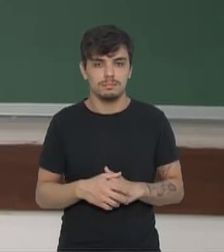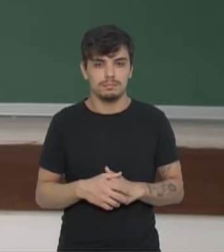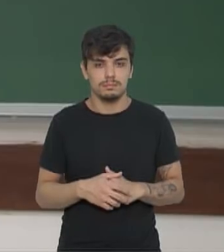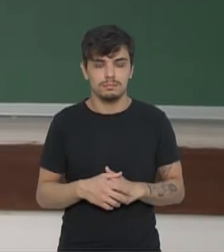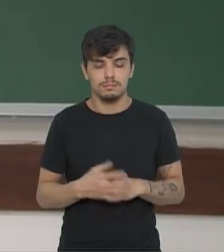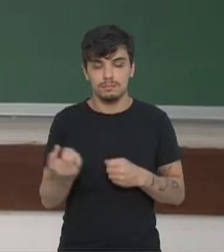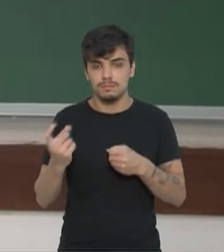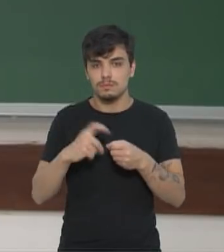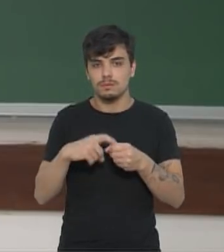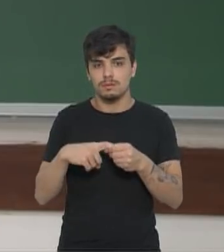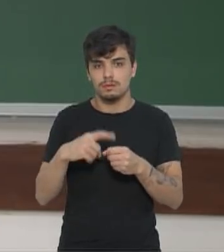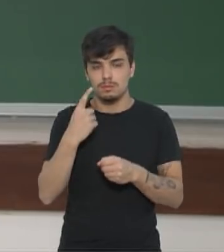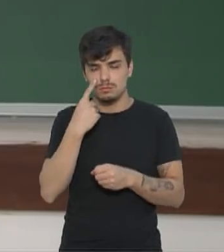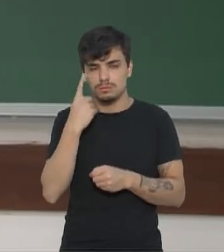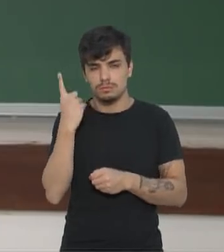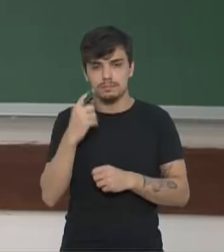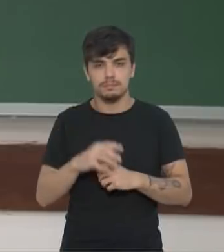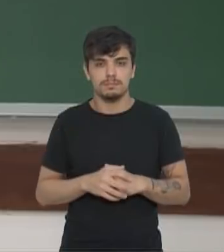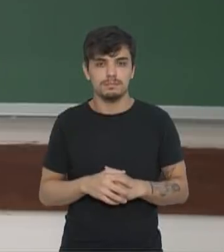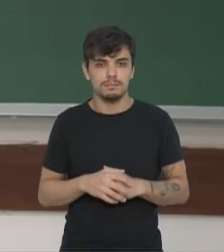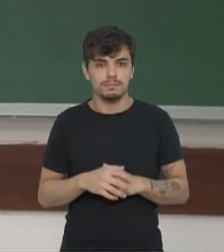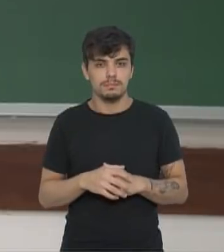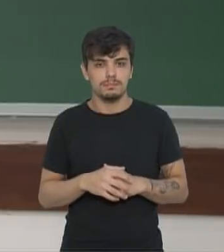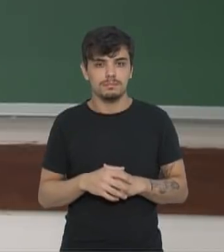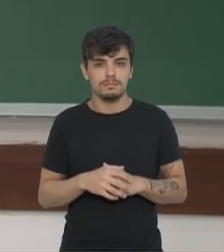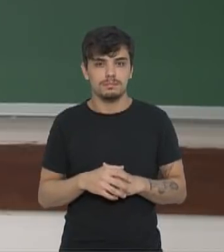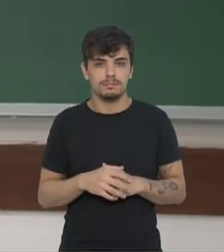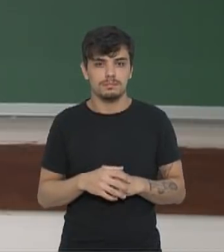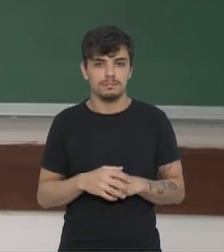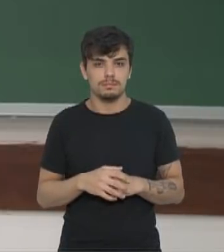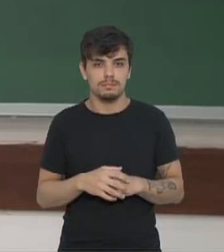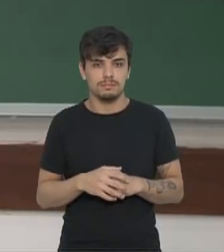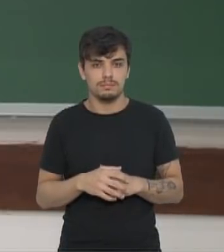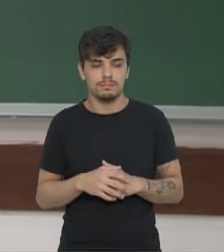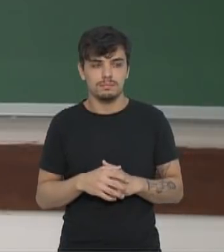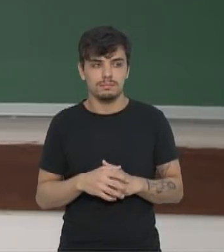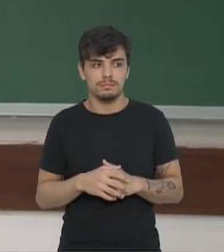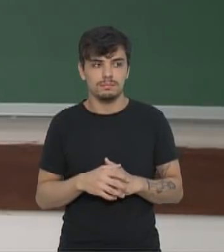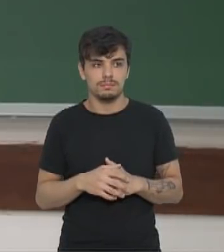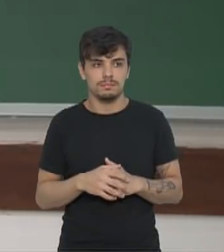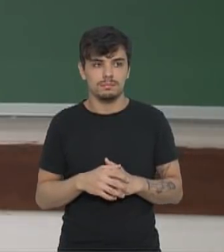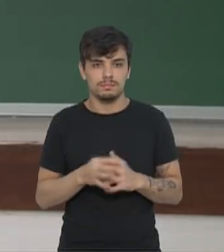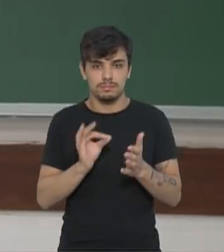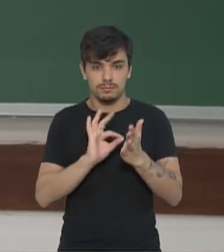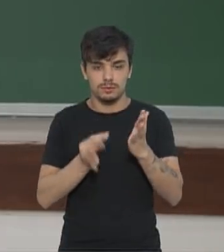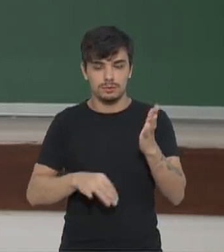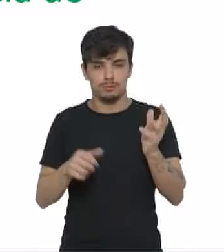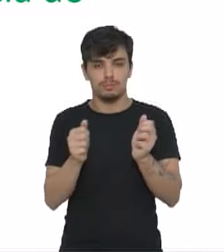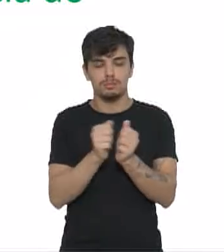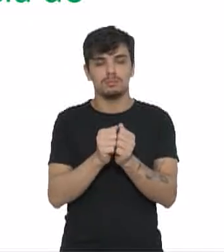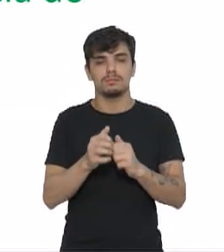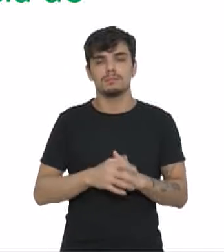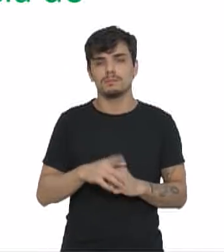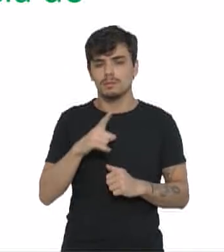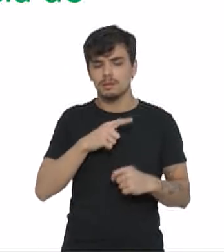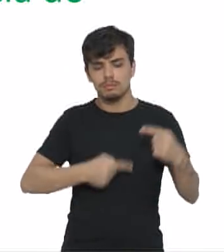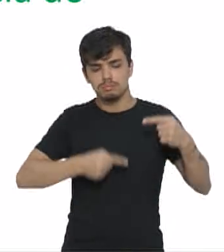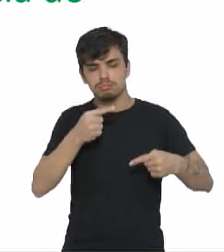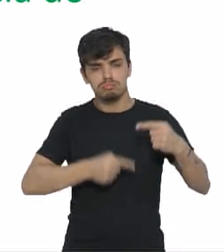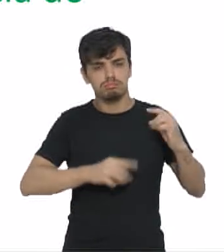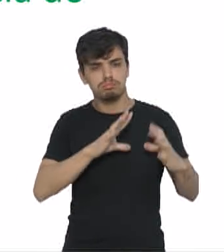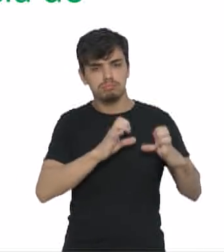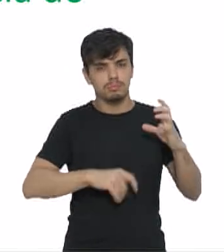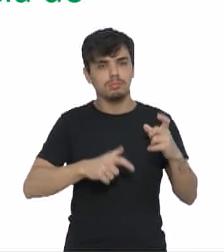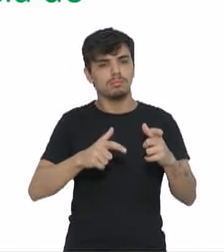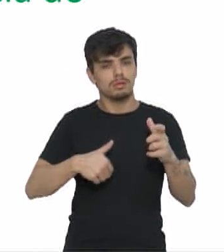Vamos lá, voltei de novo. Ou novamente, desculpe a redundância. Vamos corrigir juntos essa. Houve o confronto e disputa